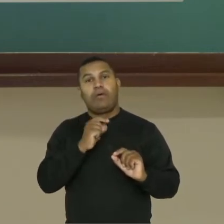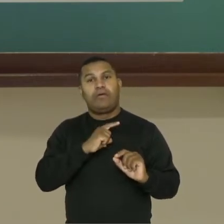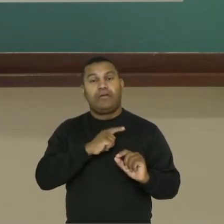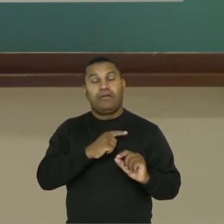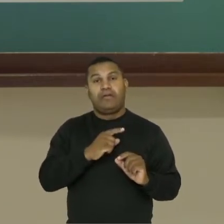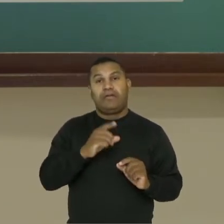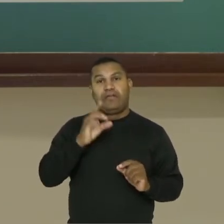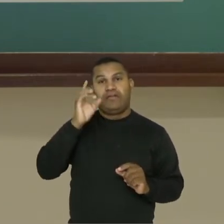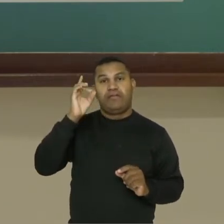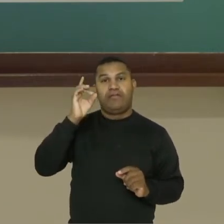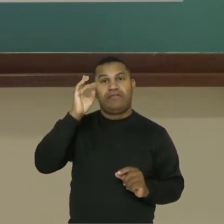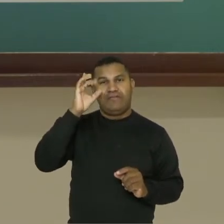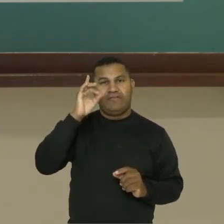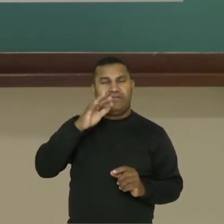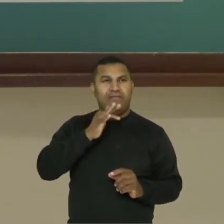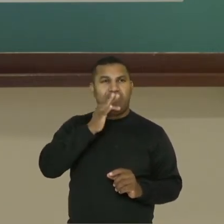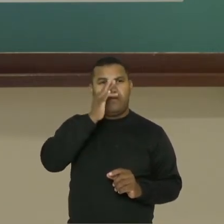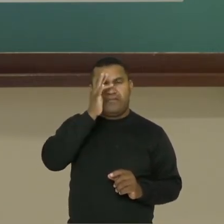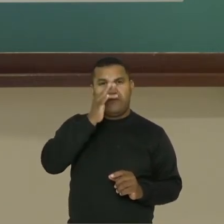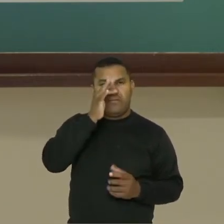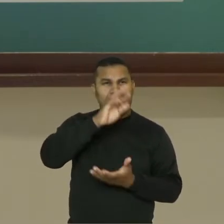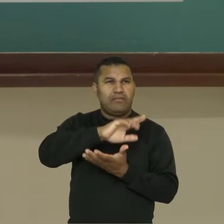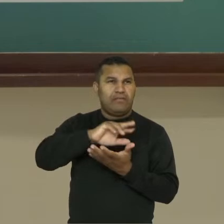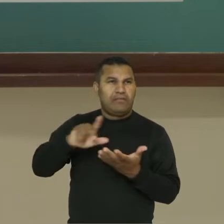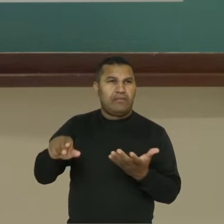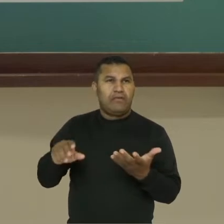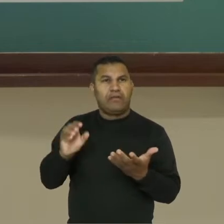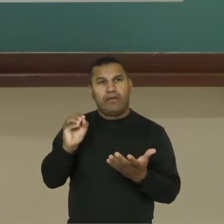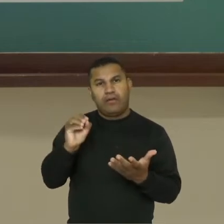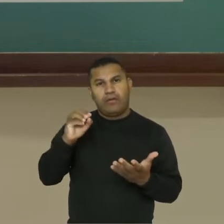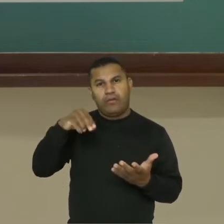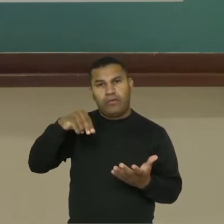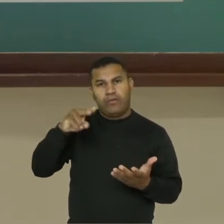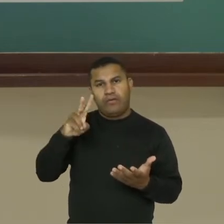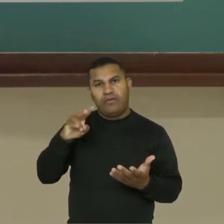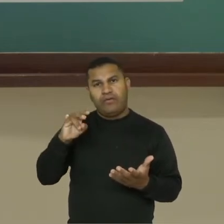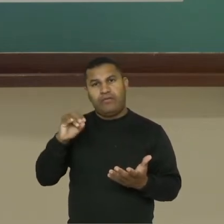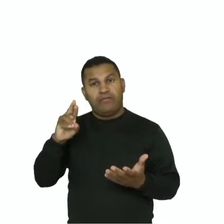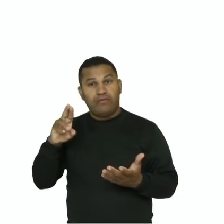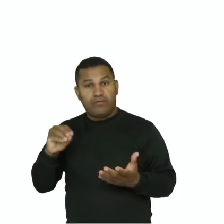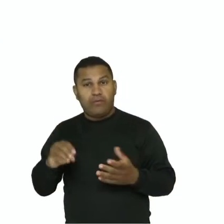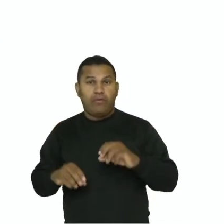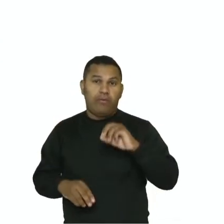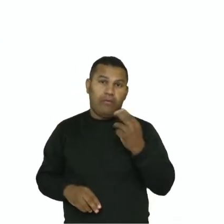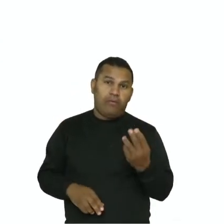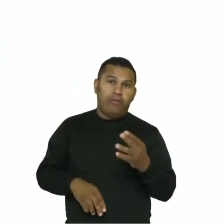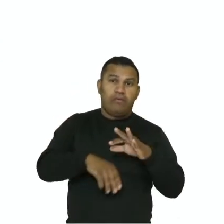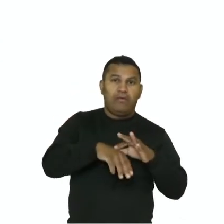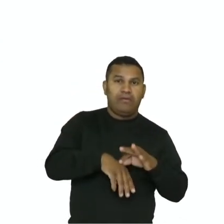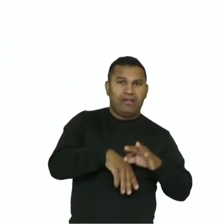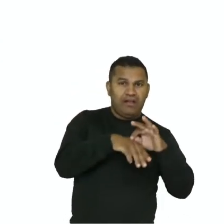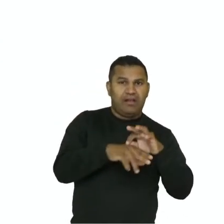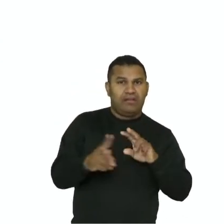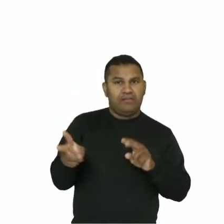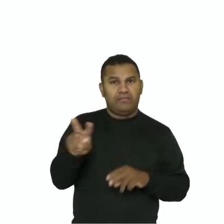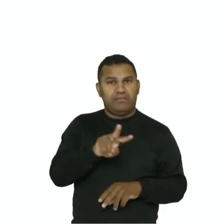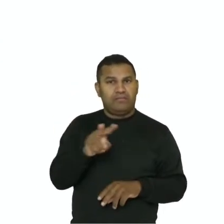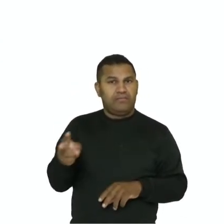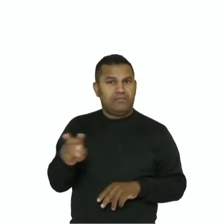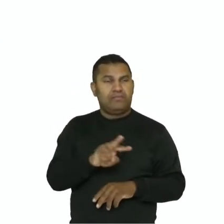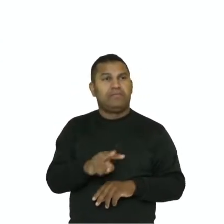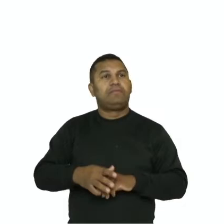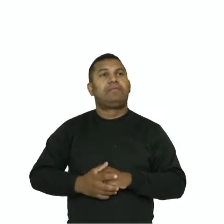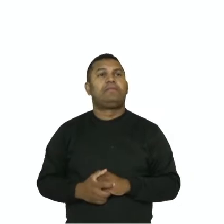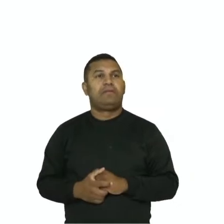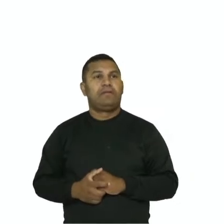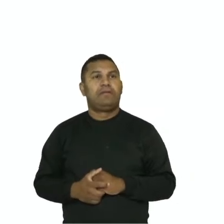de proteína animal, e esse daí a gente vai chamar de onívoro, vai ter os dois nichos ecológicos ali. Geralmente os decompositores também